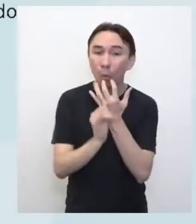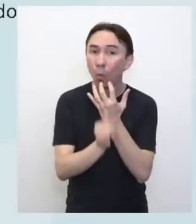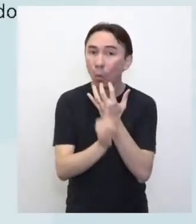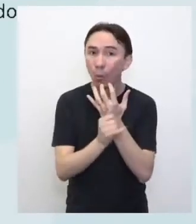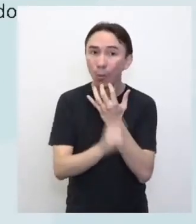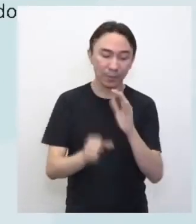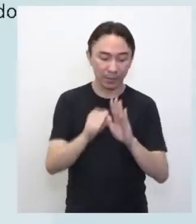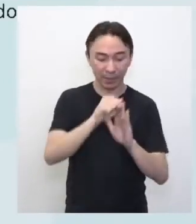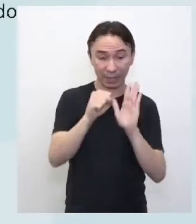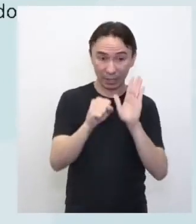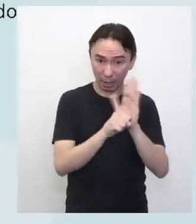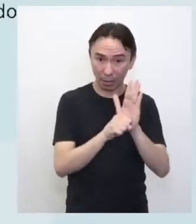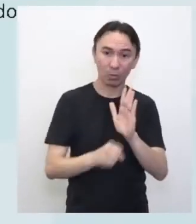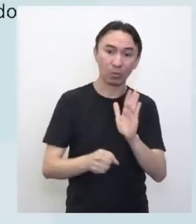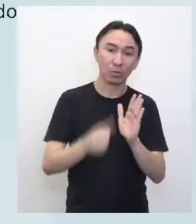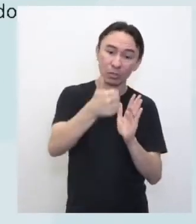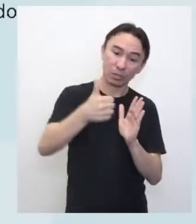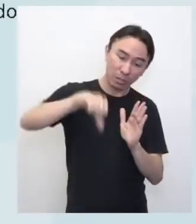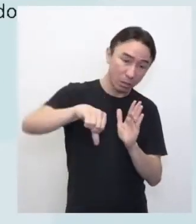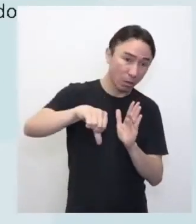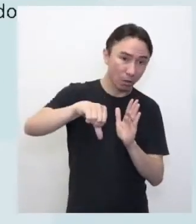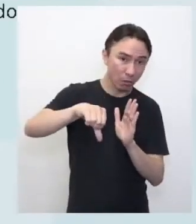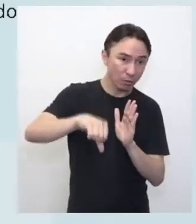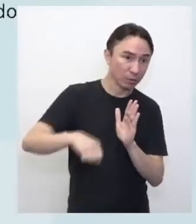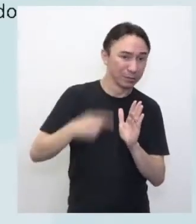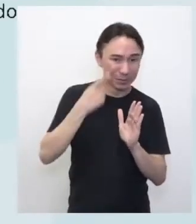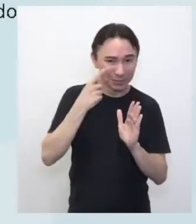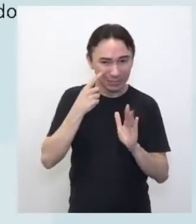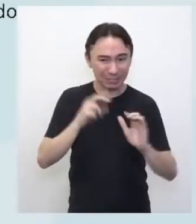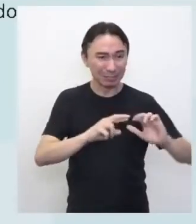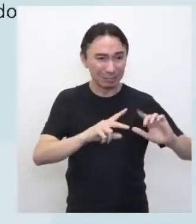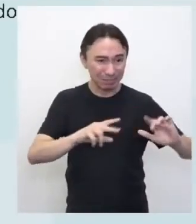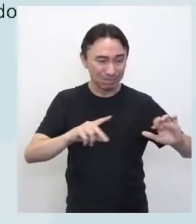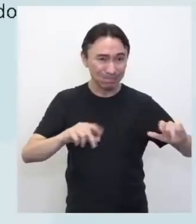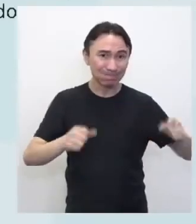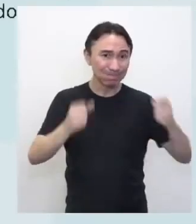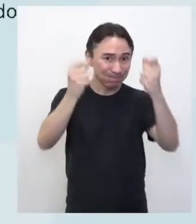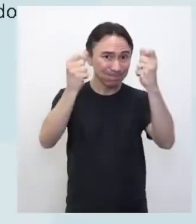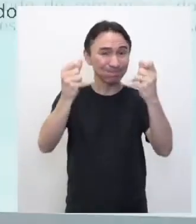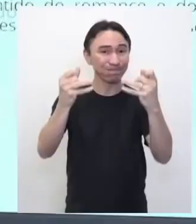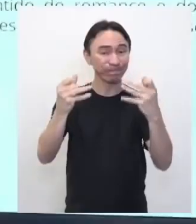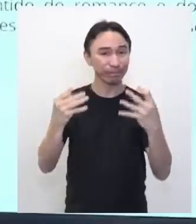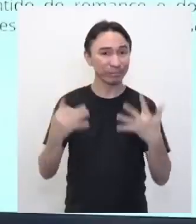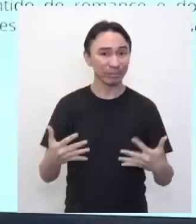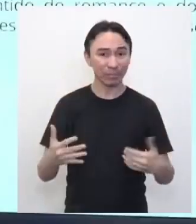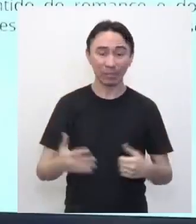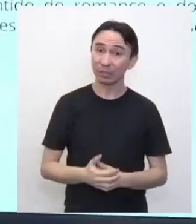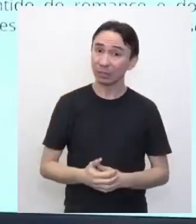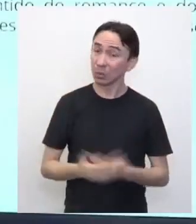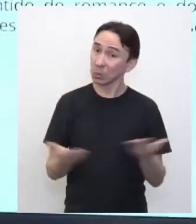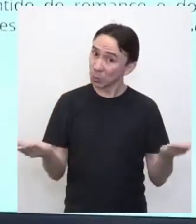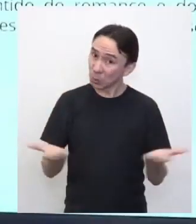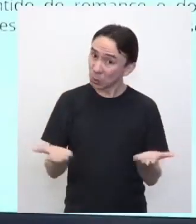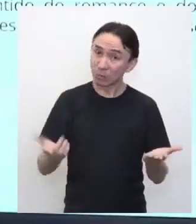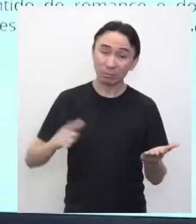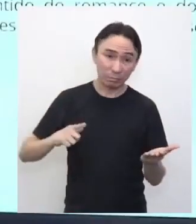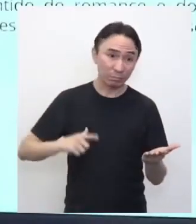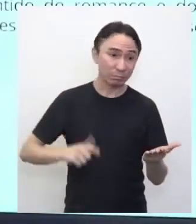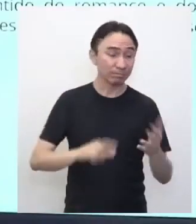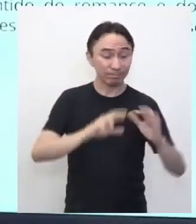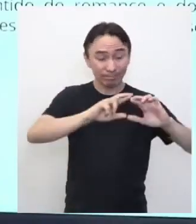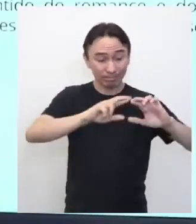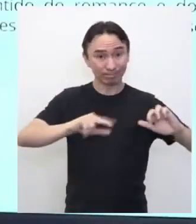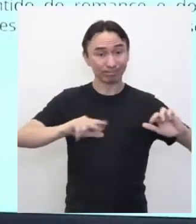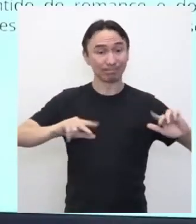apropriando-se deles no processo de elaboração de sentido. Eita, que baita aula! Nossa, hoje, vai ser bastante coisa. Então, olha, para você que é novo aqui no